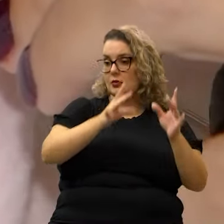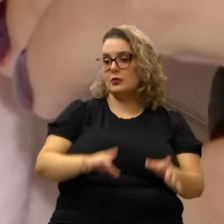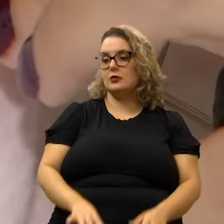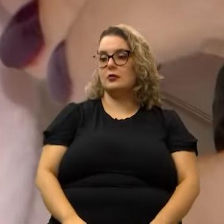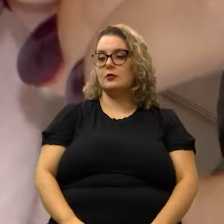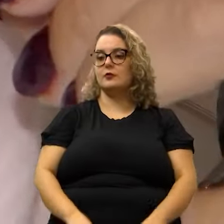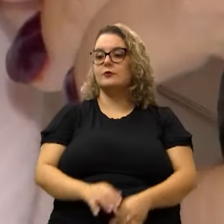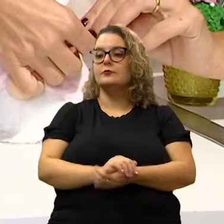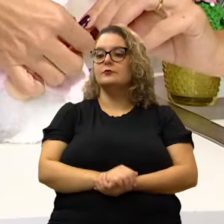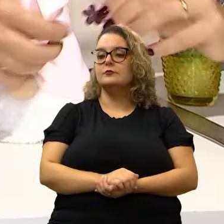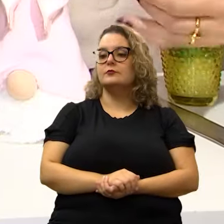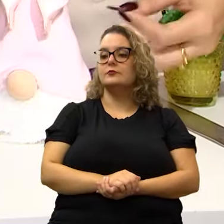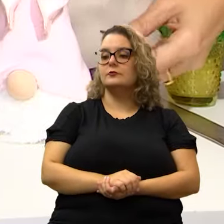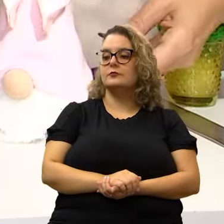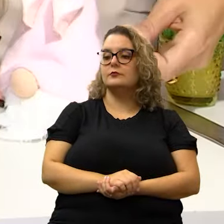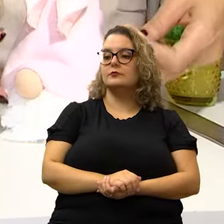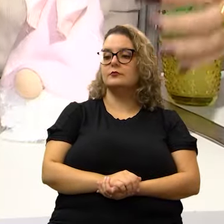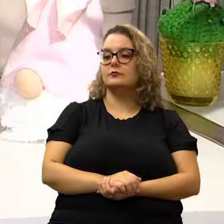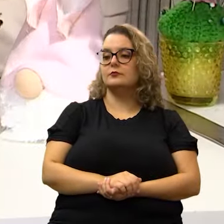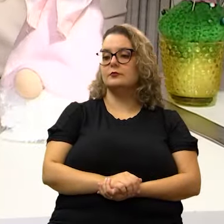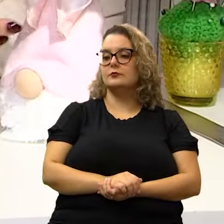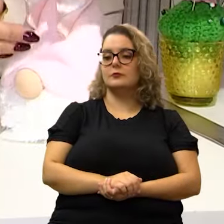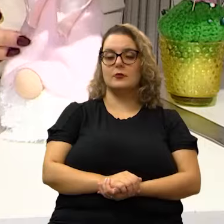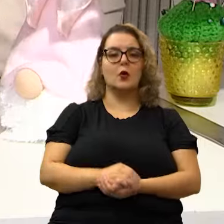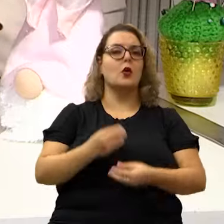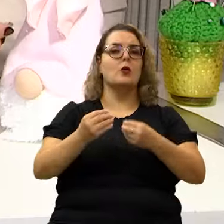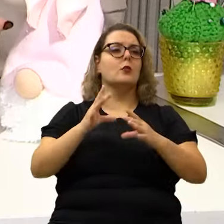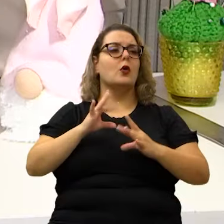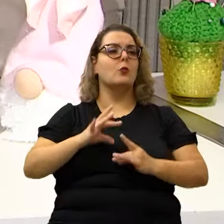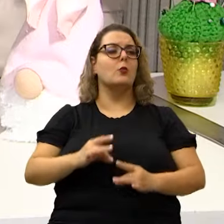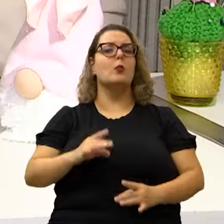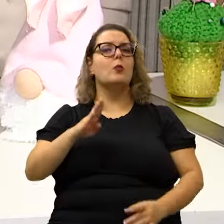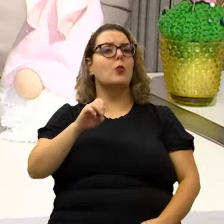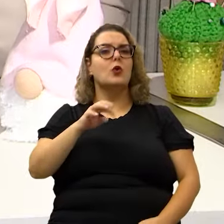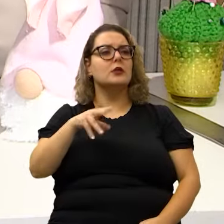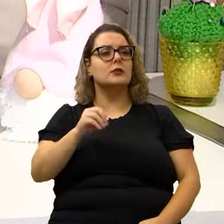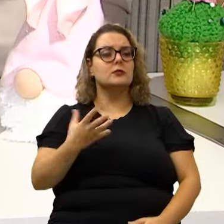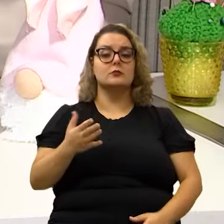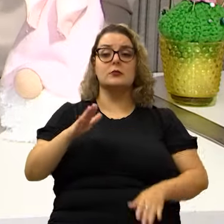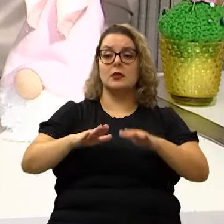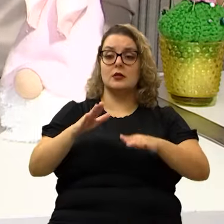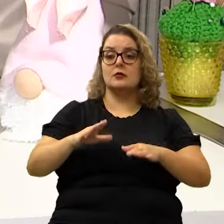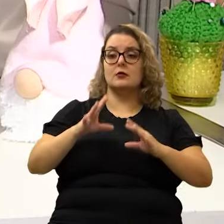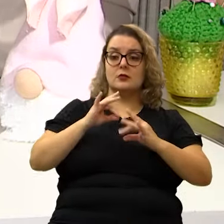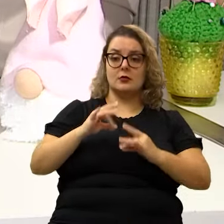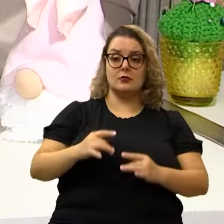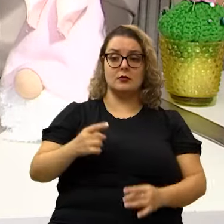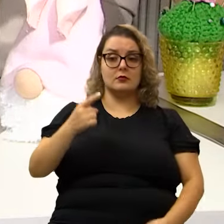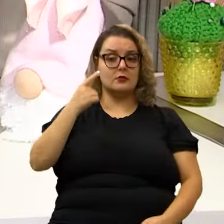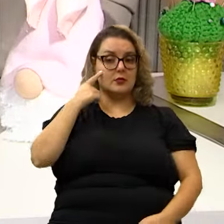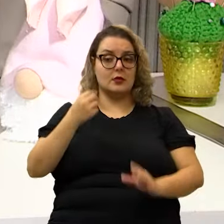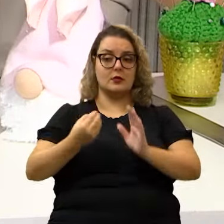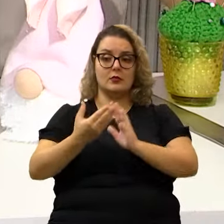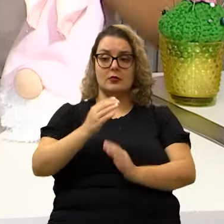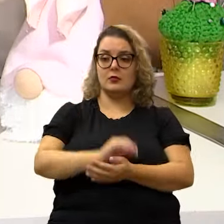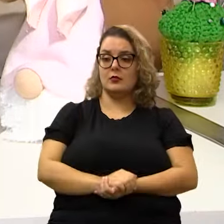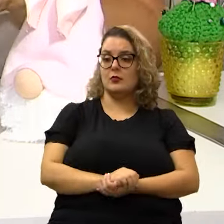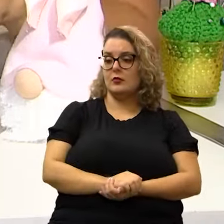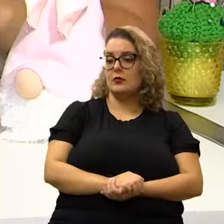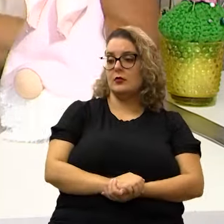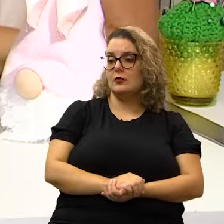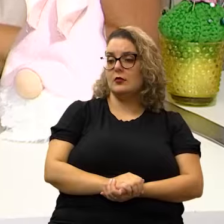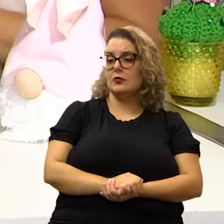coloco... Como que seria com os botões então, pro pessoal de casa? Porque às vezes o pessoal de casa também tem os botões criativos. Mostra exatamente. Esse botão de